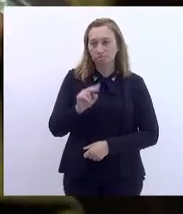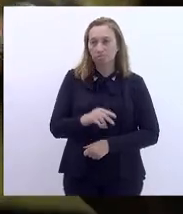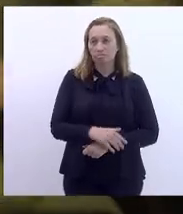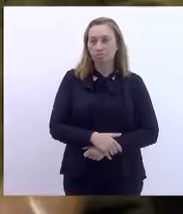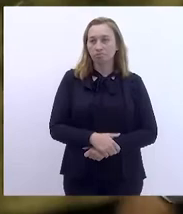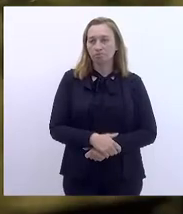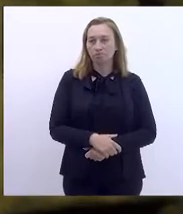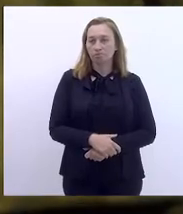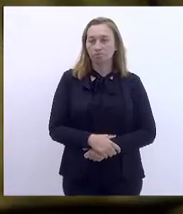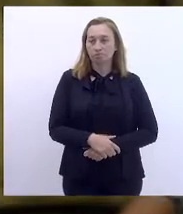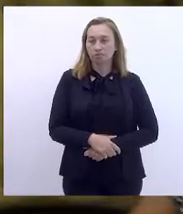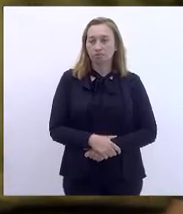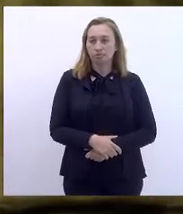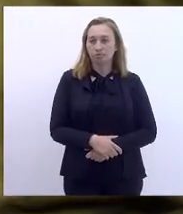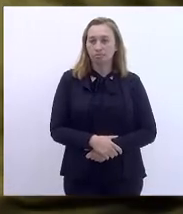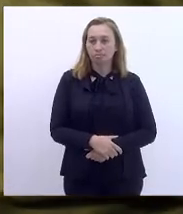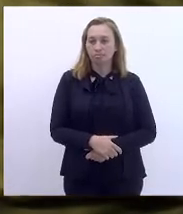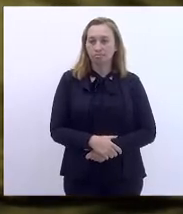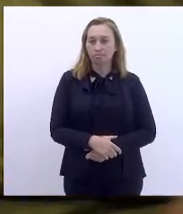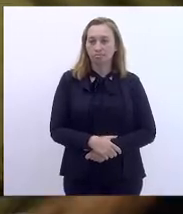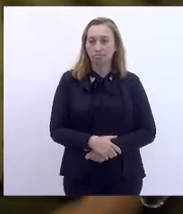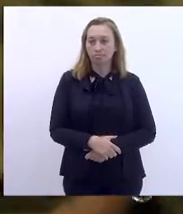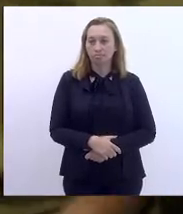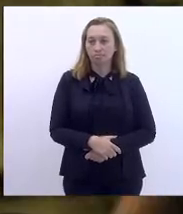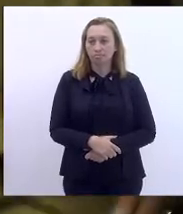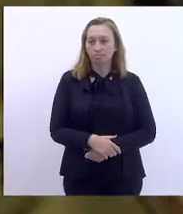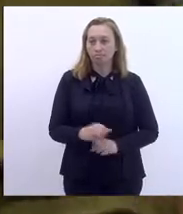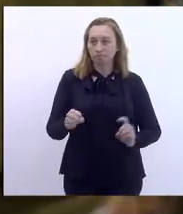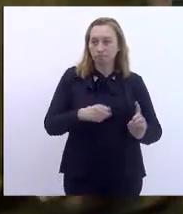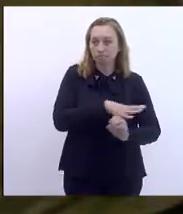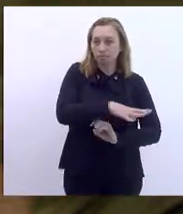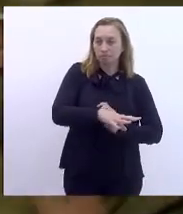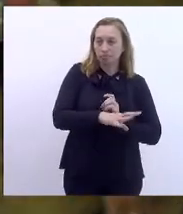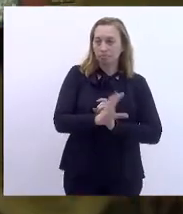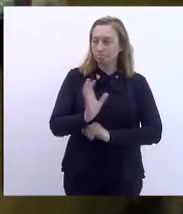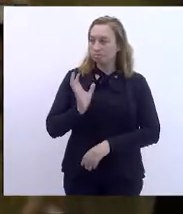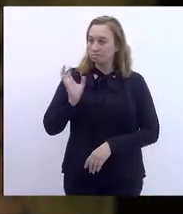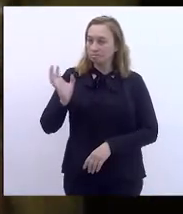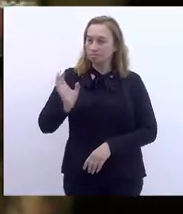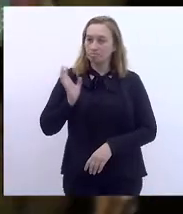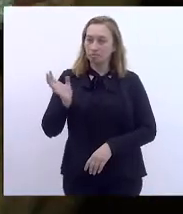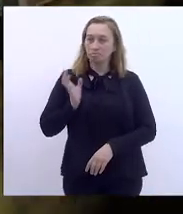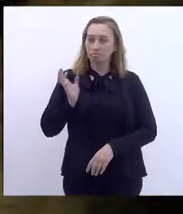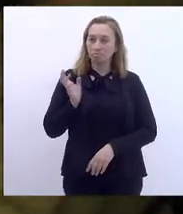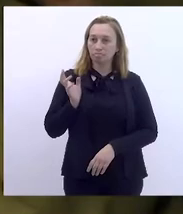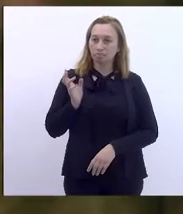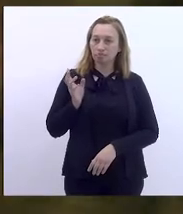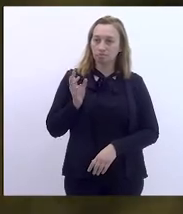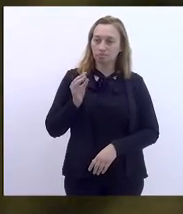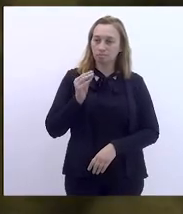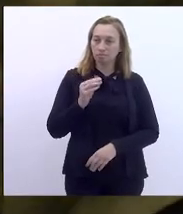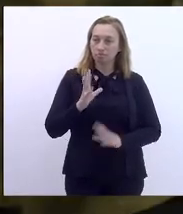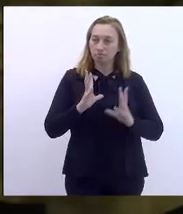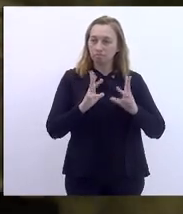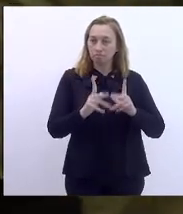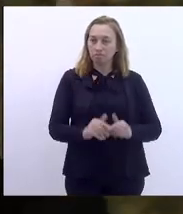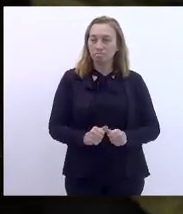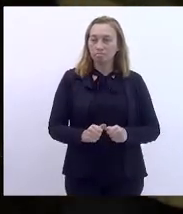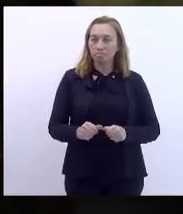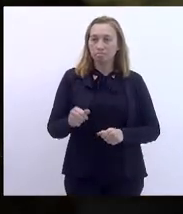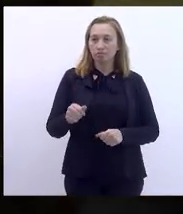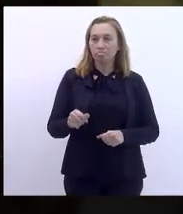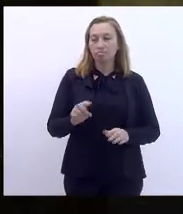e quando eu vejo a sociedade de burguês que diz faz uma faxina dessa toda